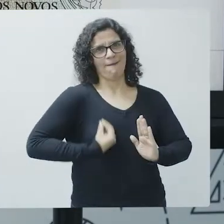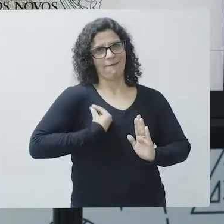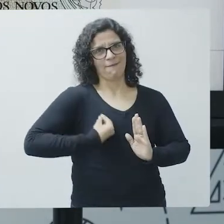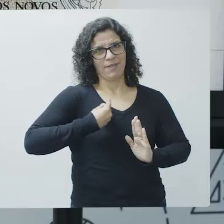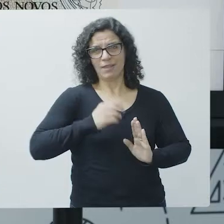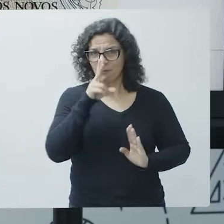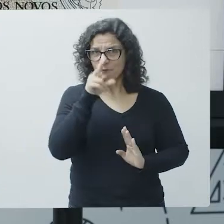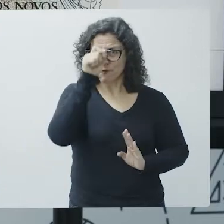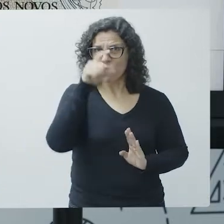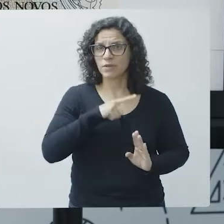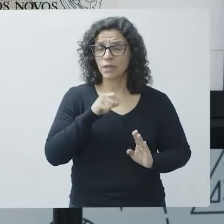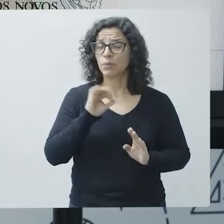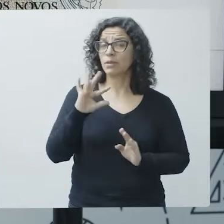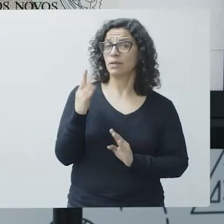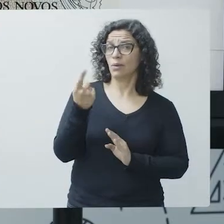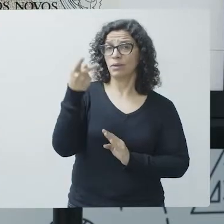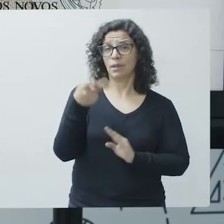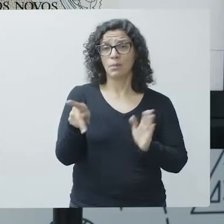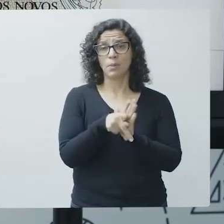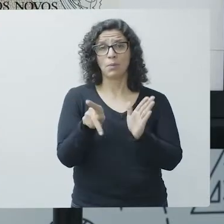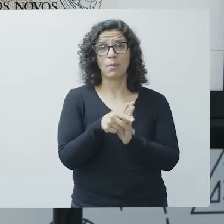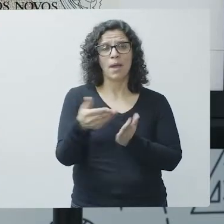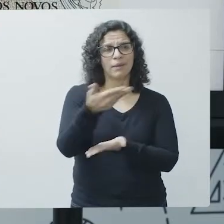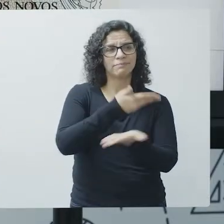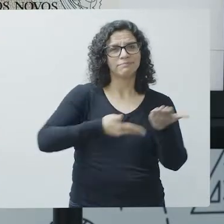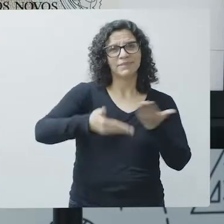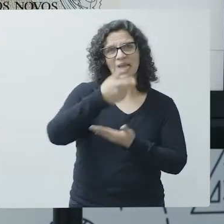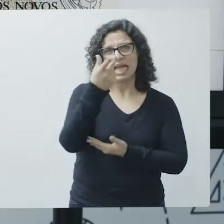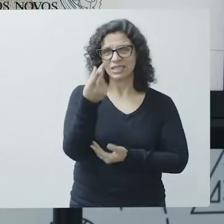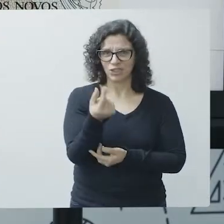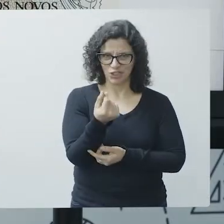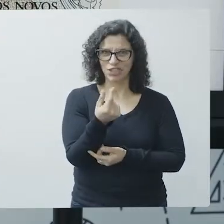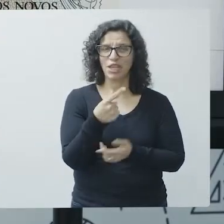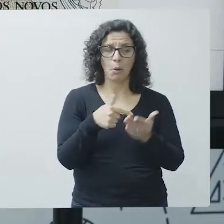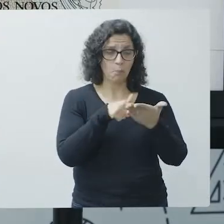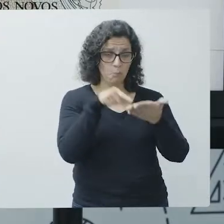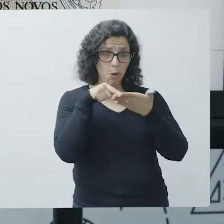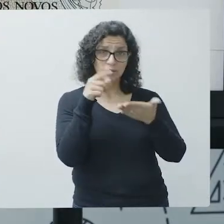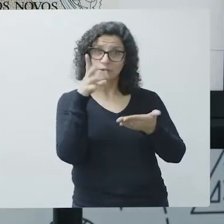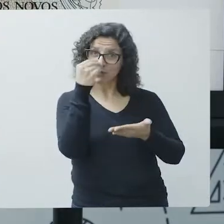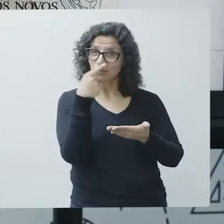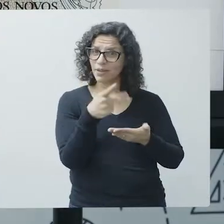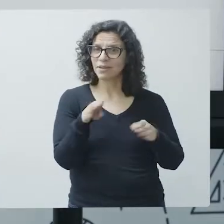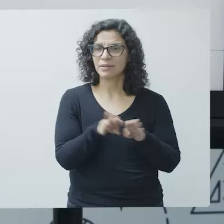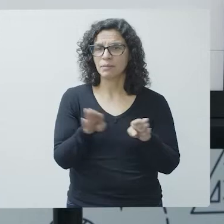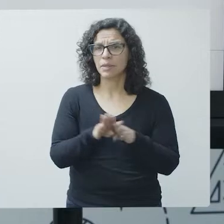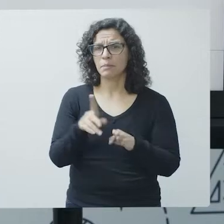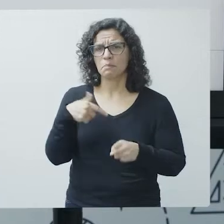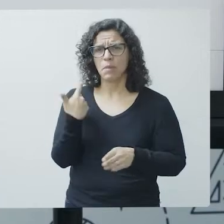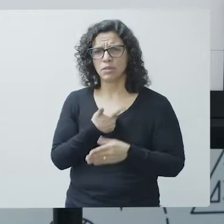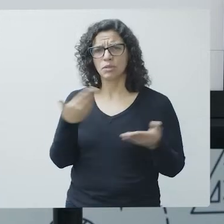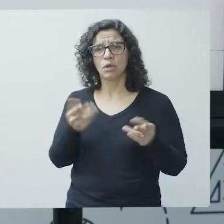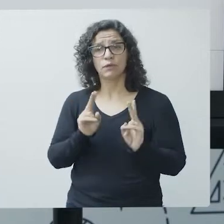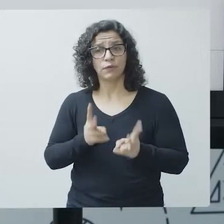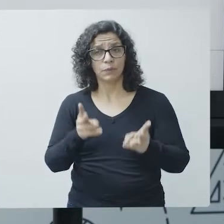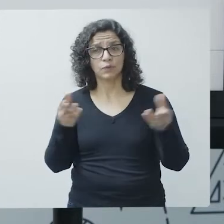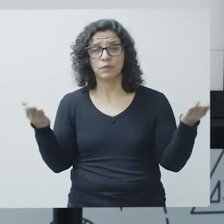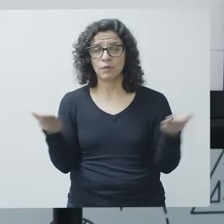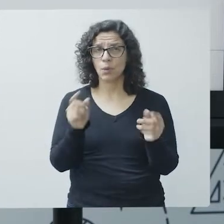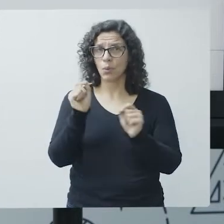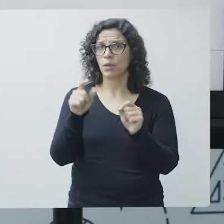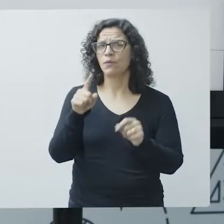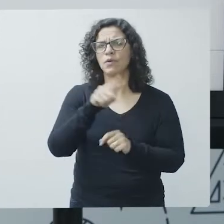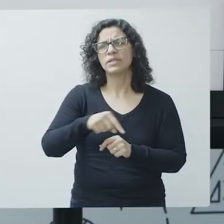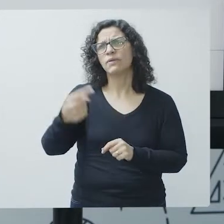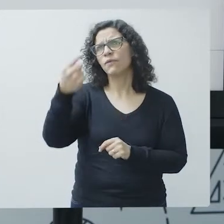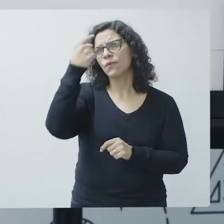também naquilo que corria pelas mãos das pessoas, na cédula de dinheiro. Nós vamos continuar e